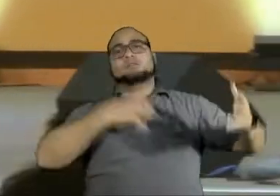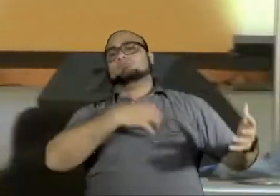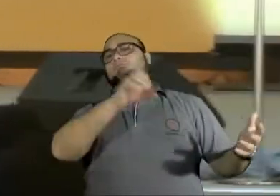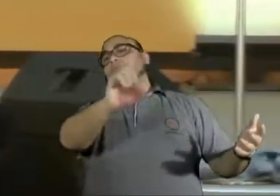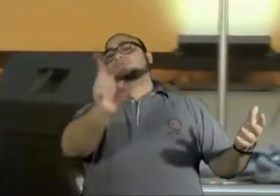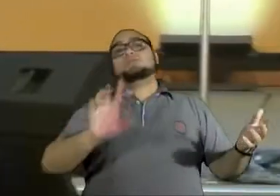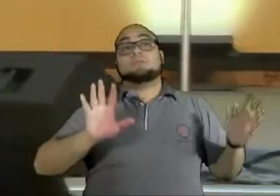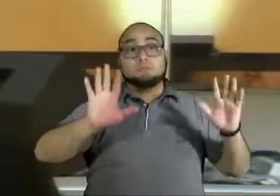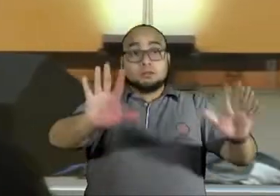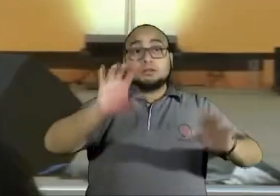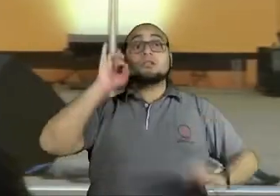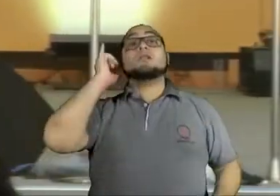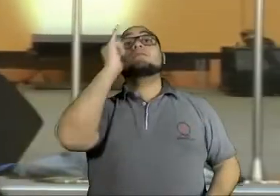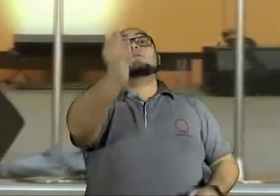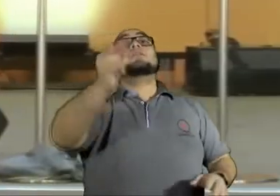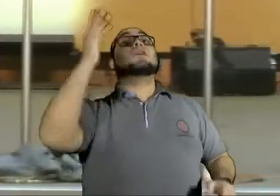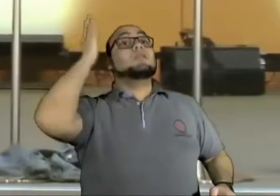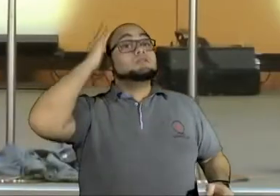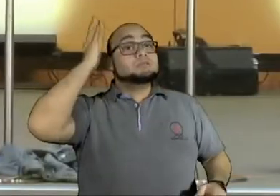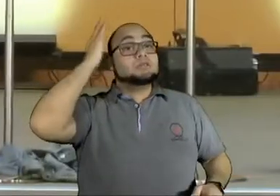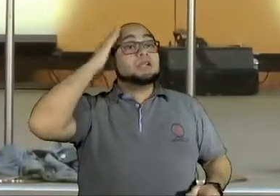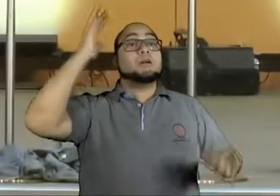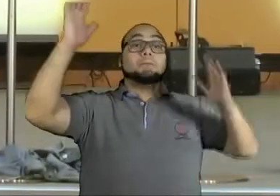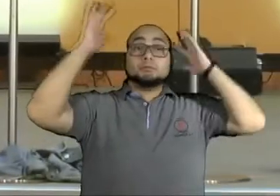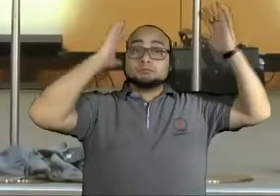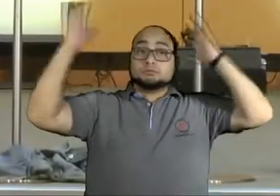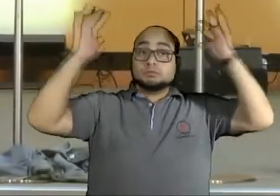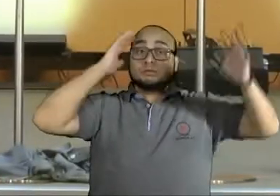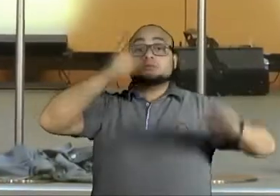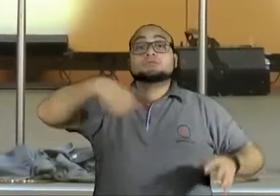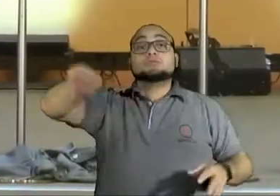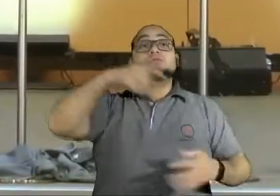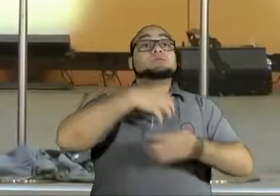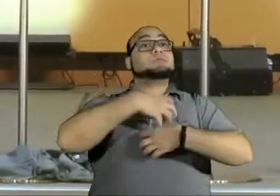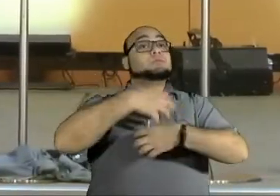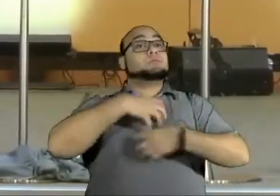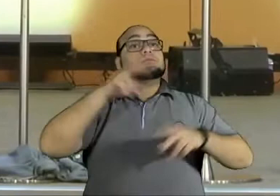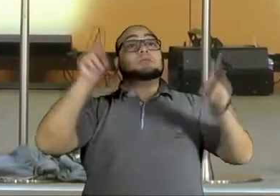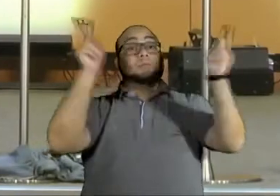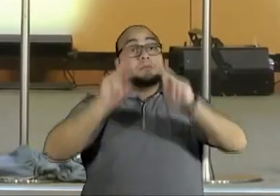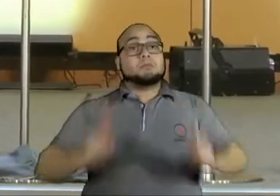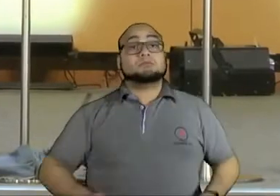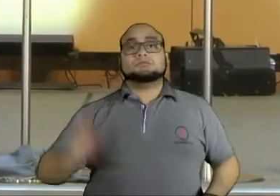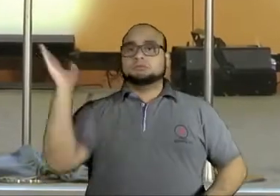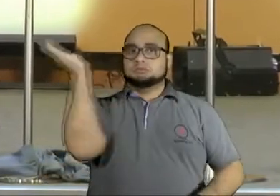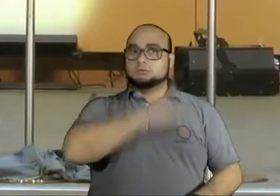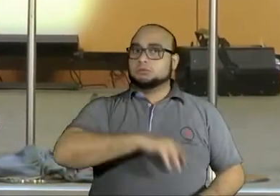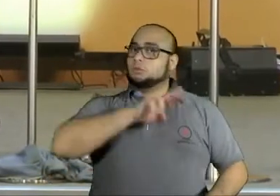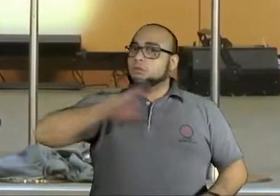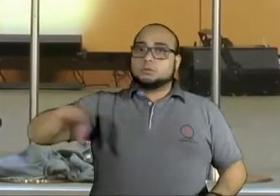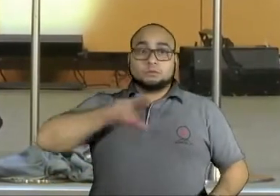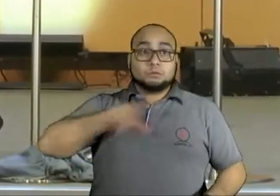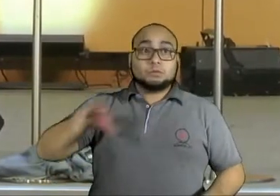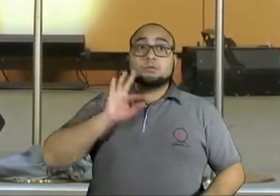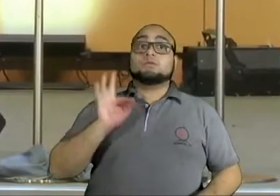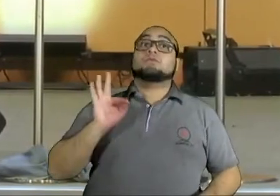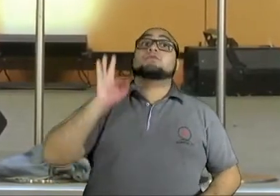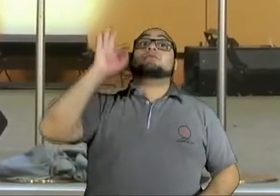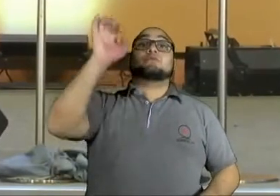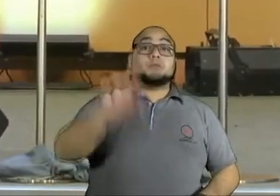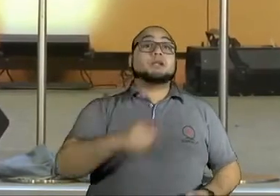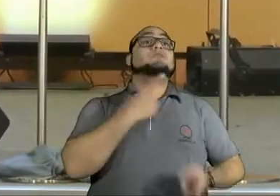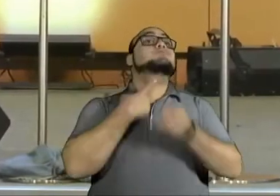vós. Pensamentos de paz e não de mal, para te dar o fim que você deseja. Quem ainda me ouve, diga amém.